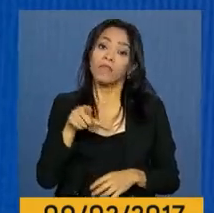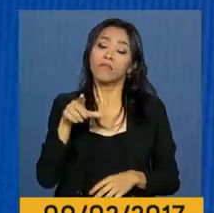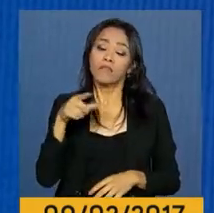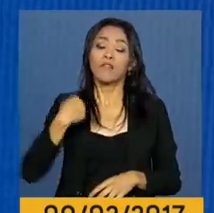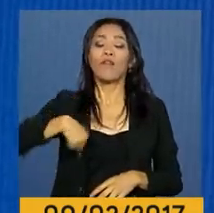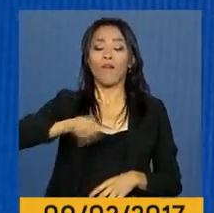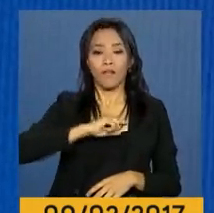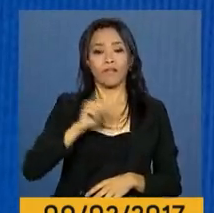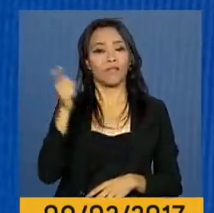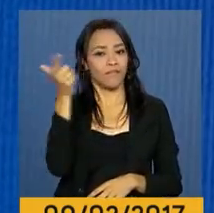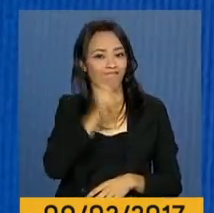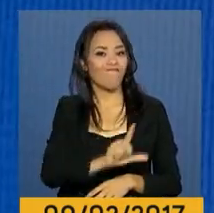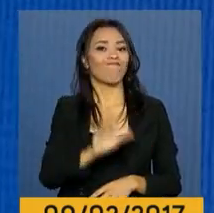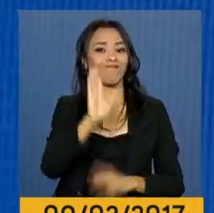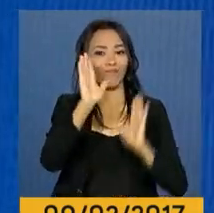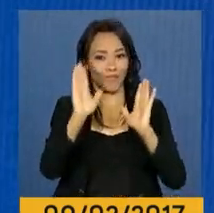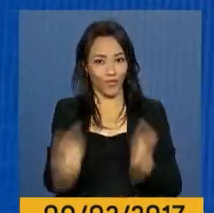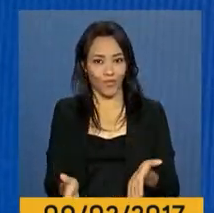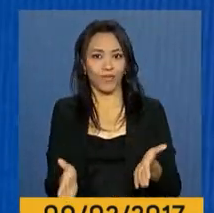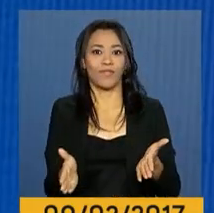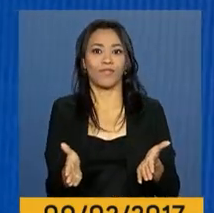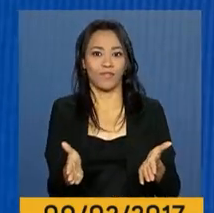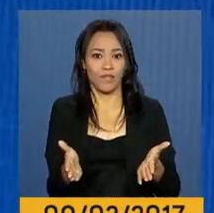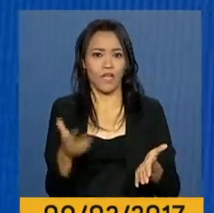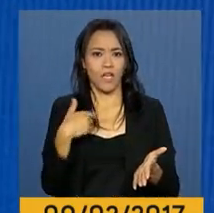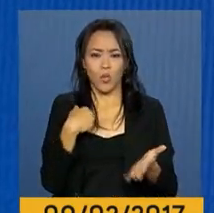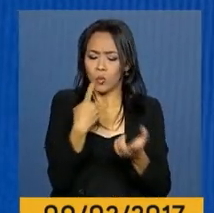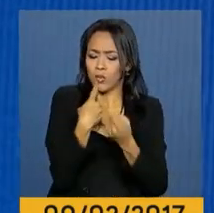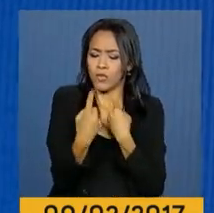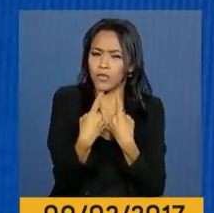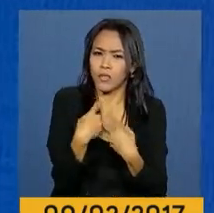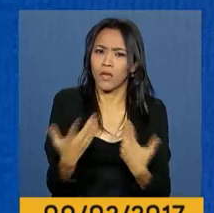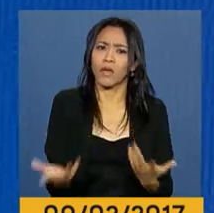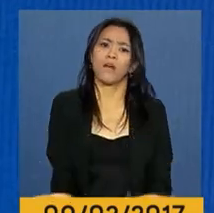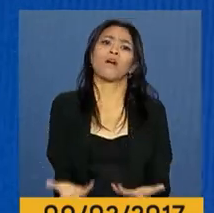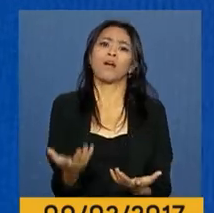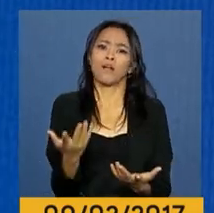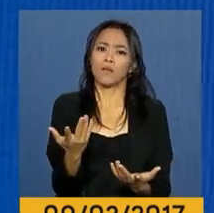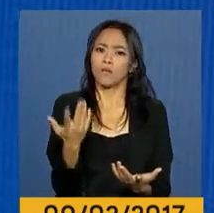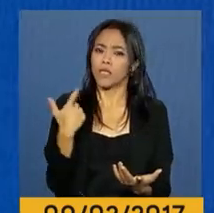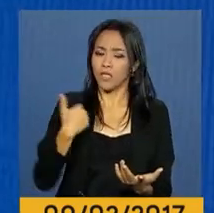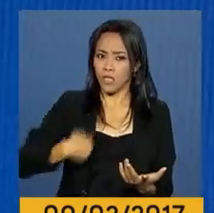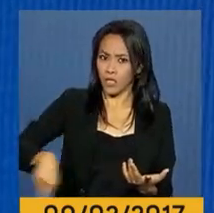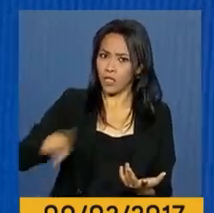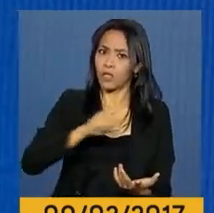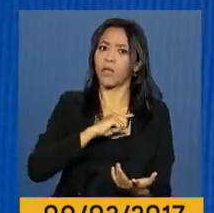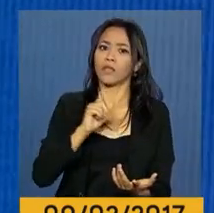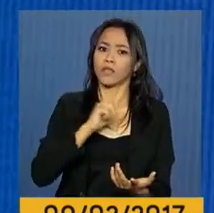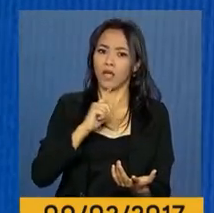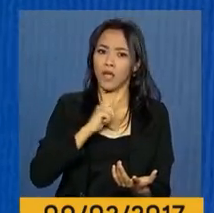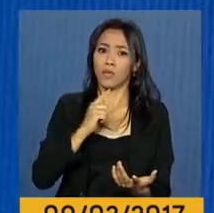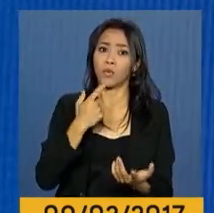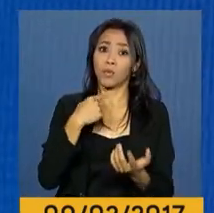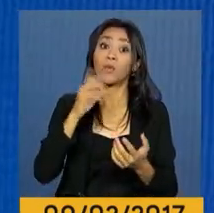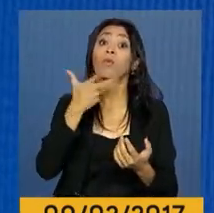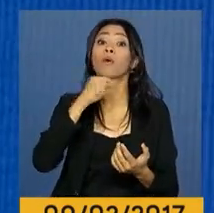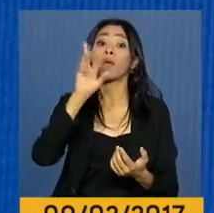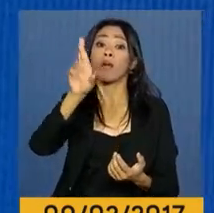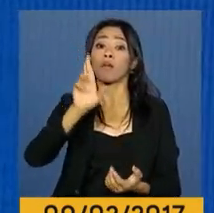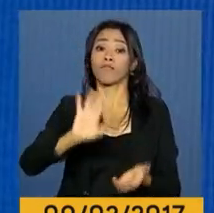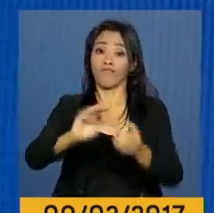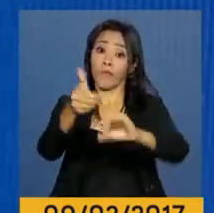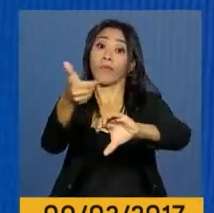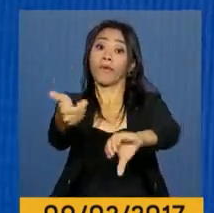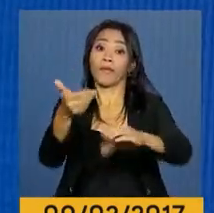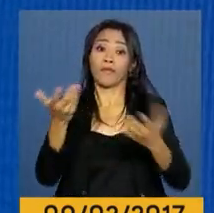conseguido tanto temos conseguido Vejam o diálogo estupendo que nós temos com o Congresso Nacional que